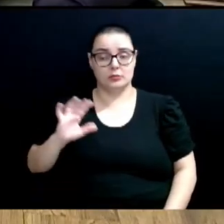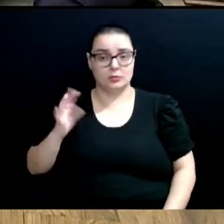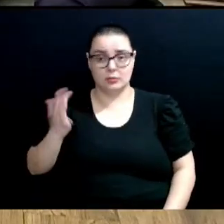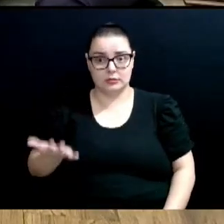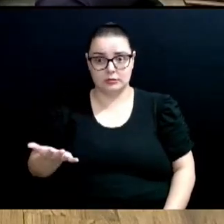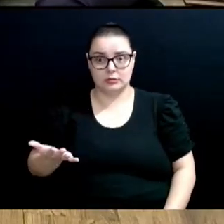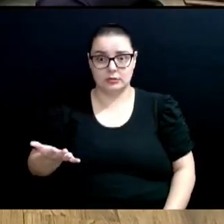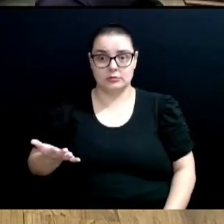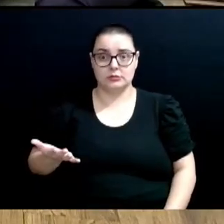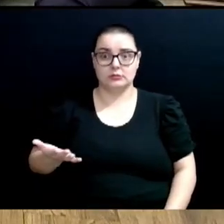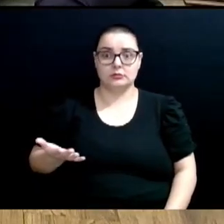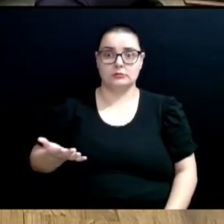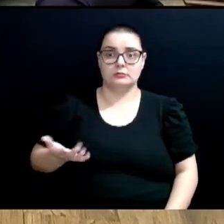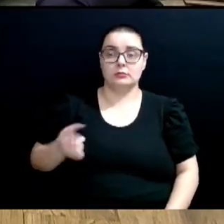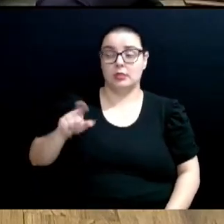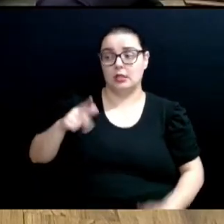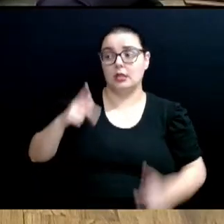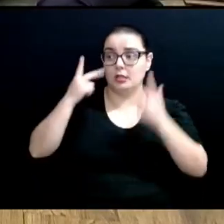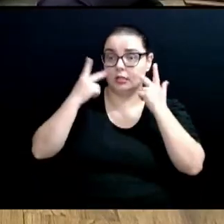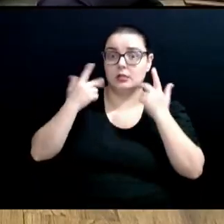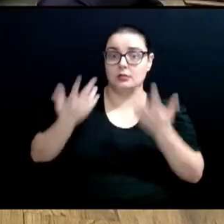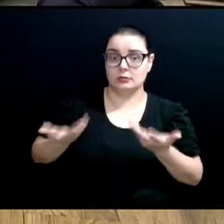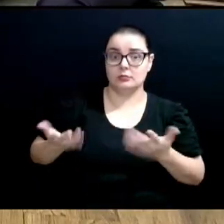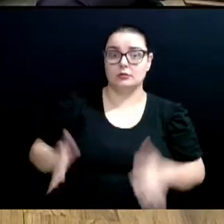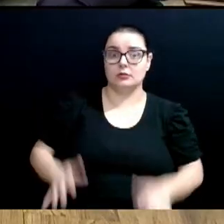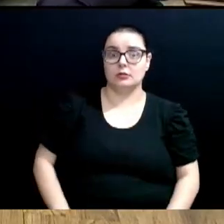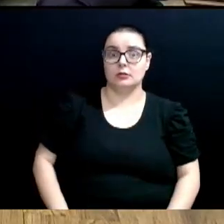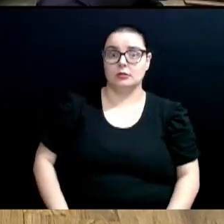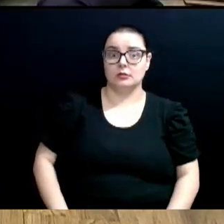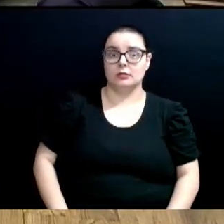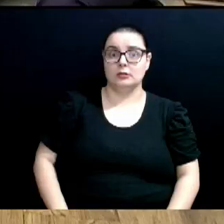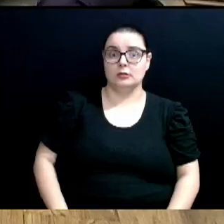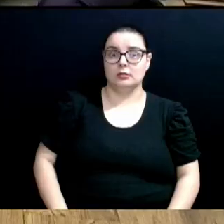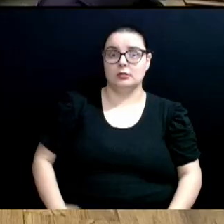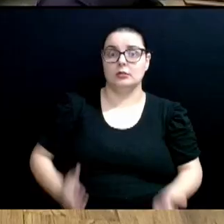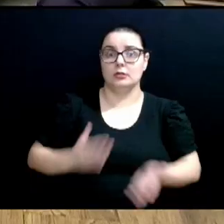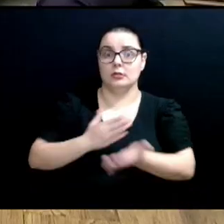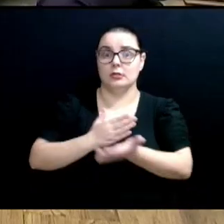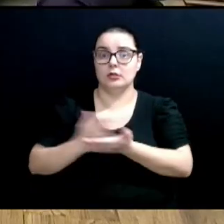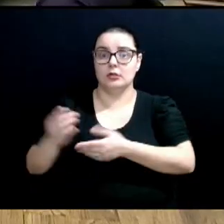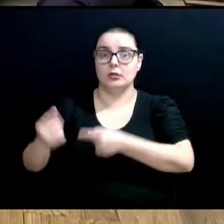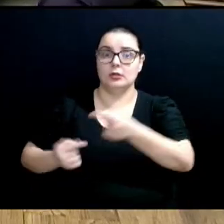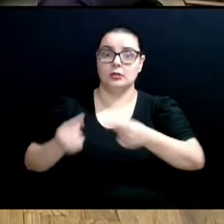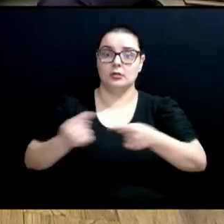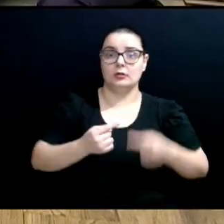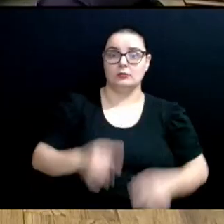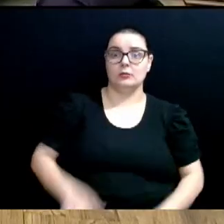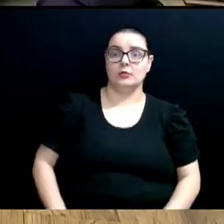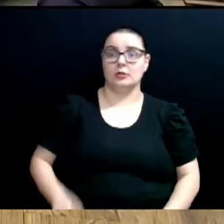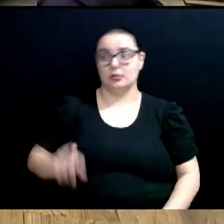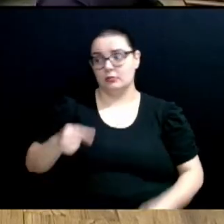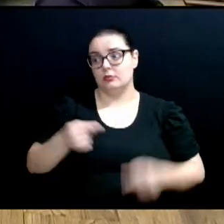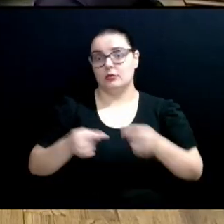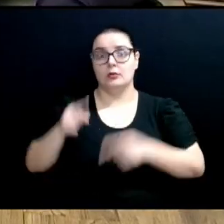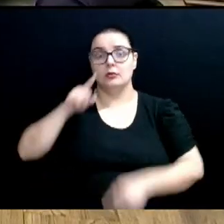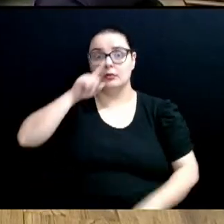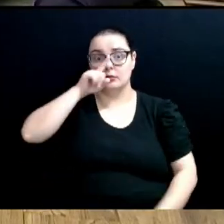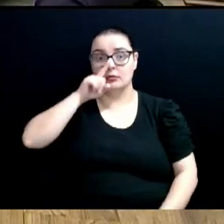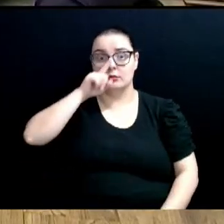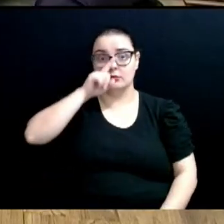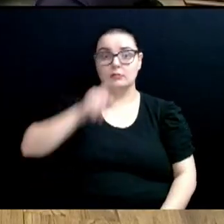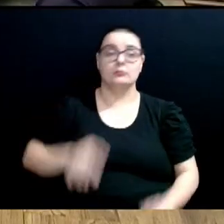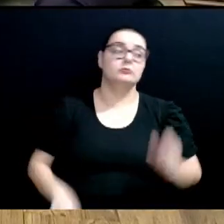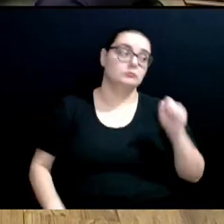até natural que se comece a discutir, é uma discussão perigosa, mas que deve ser feita.